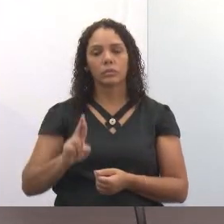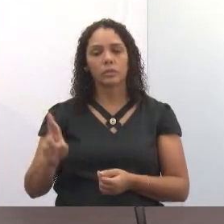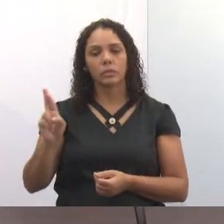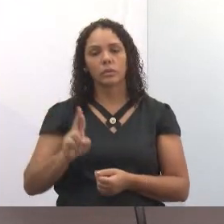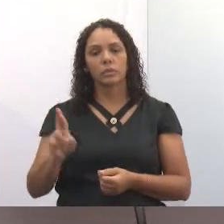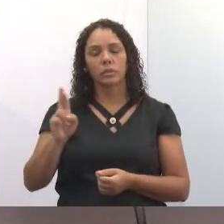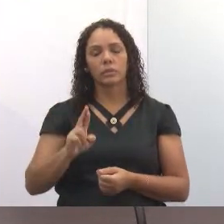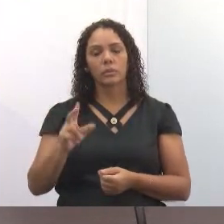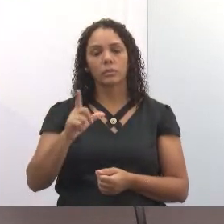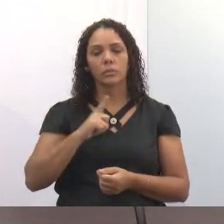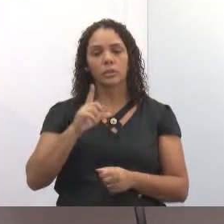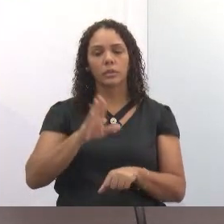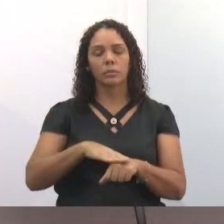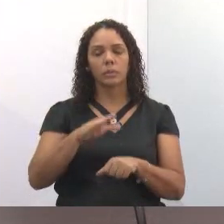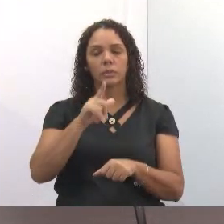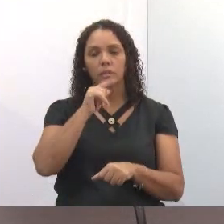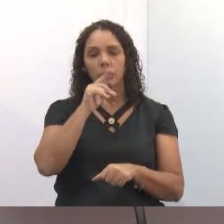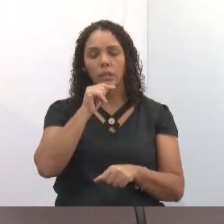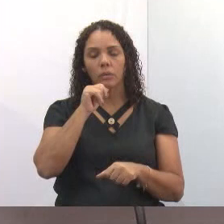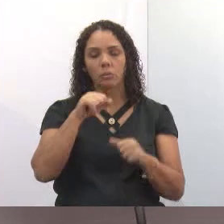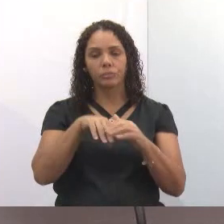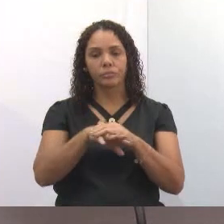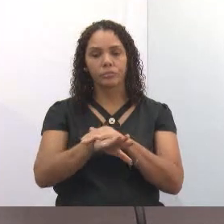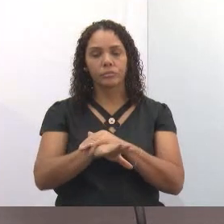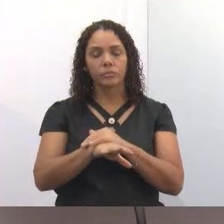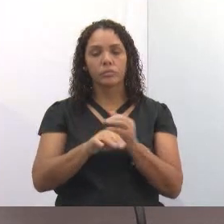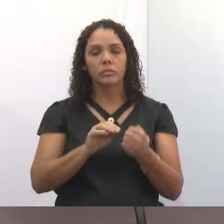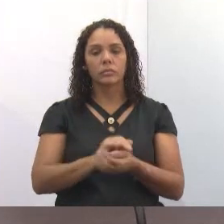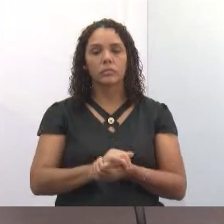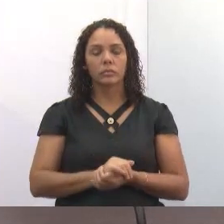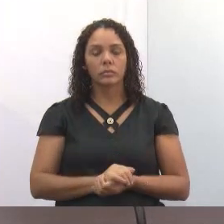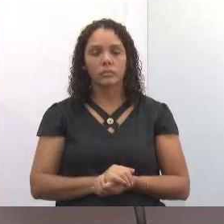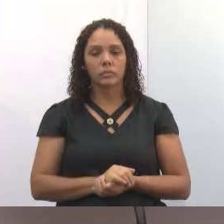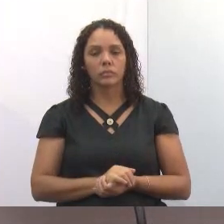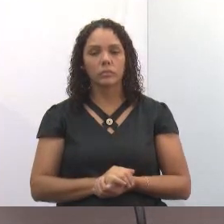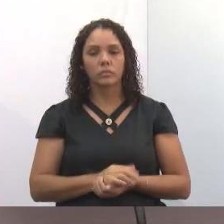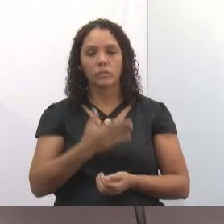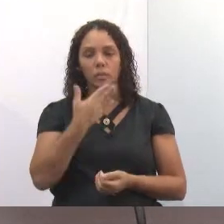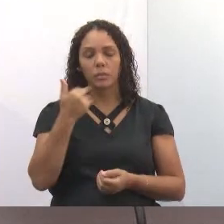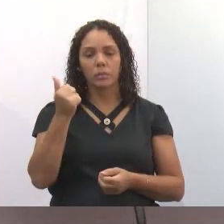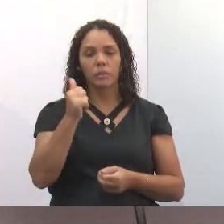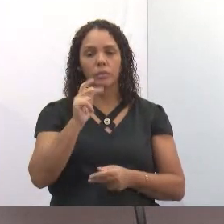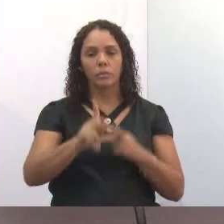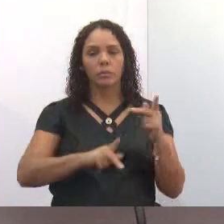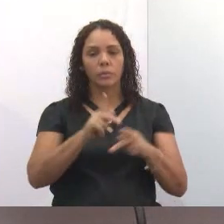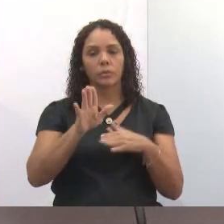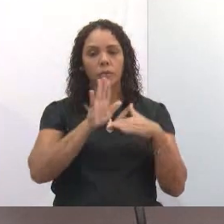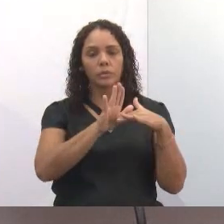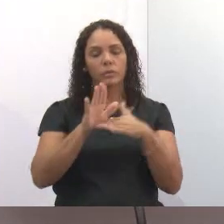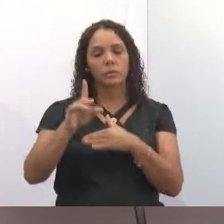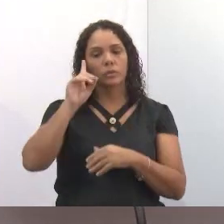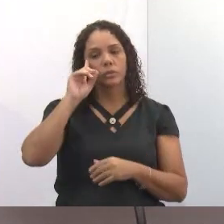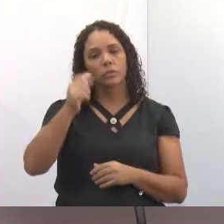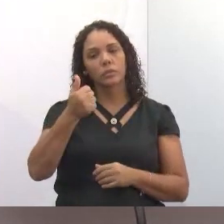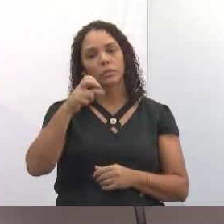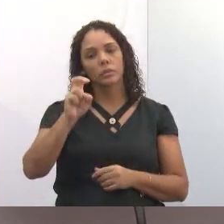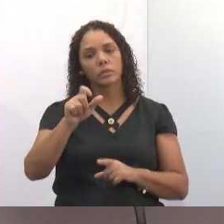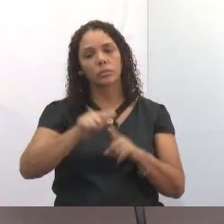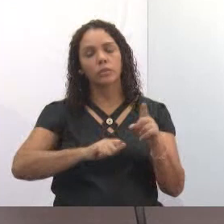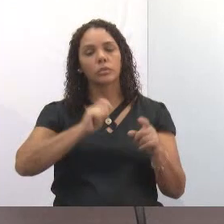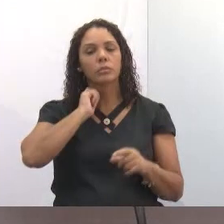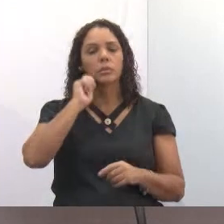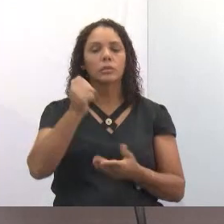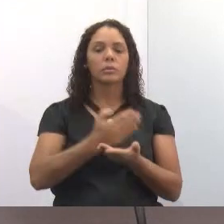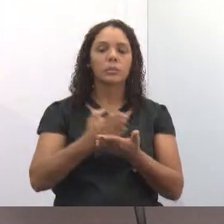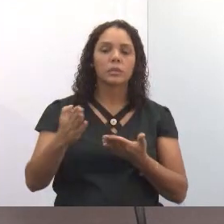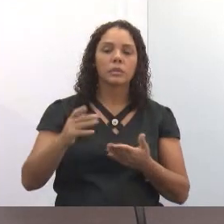garantir um abastecimento contínuo e eficiente. Para melhor atender a população, em 15 de maio, iniciamos o processo